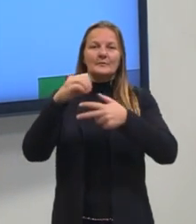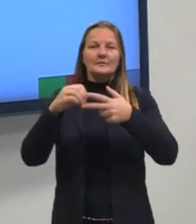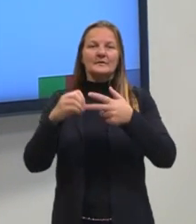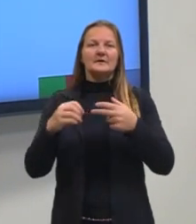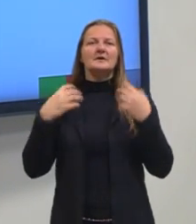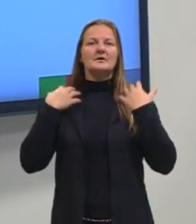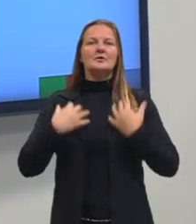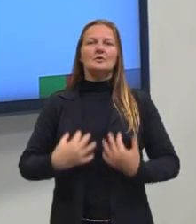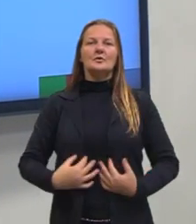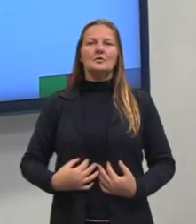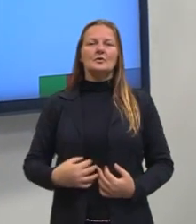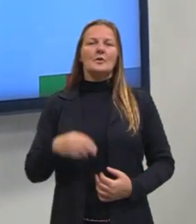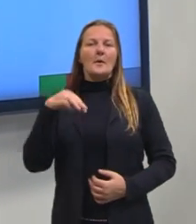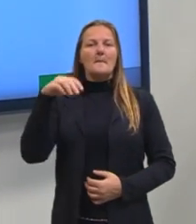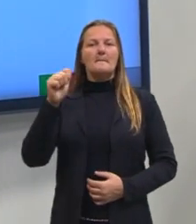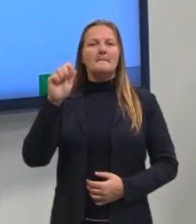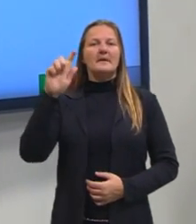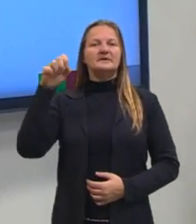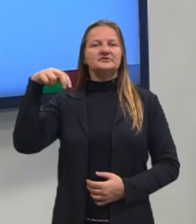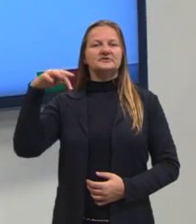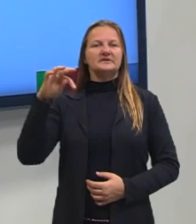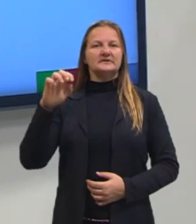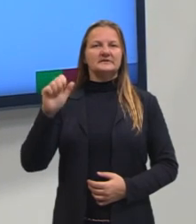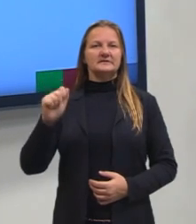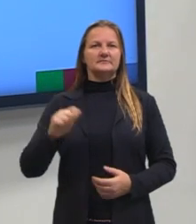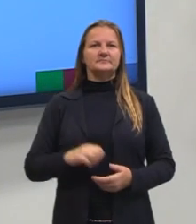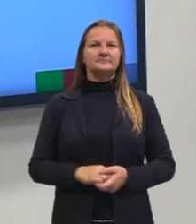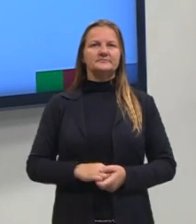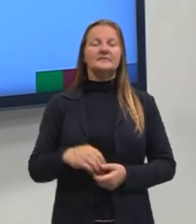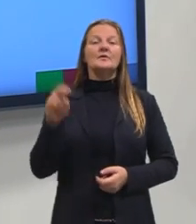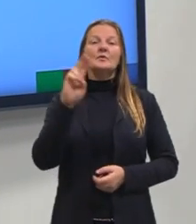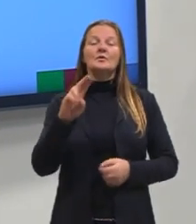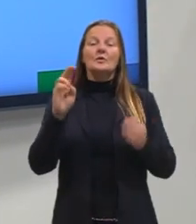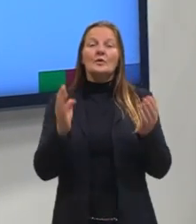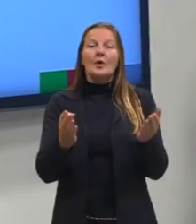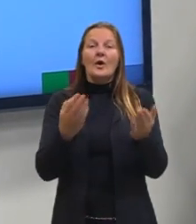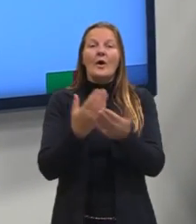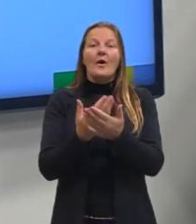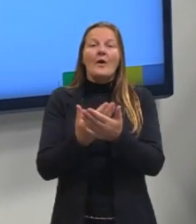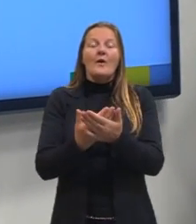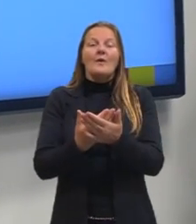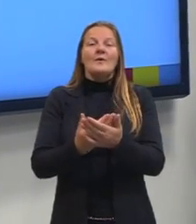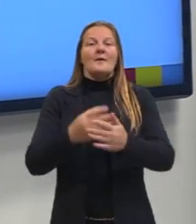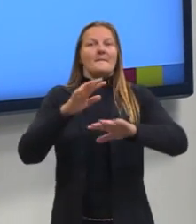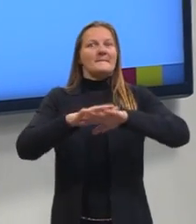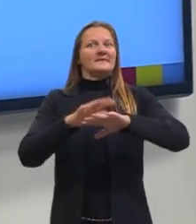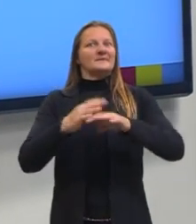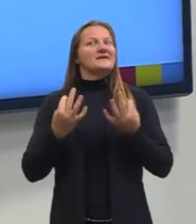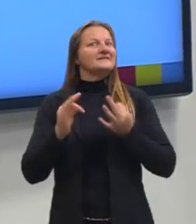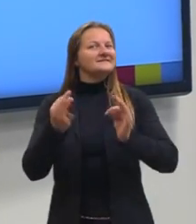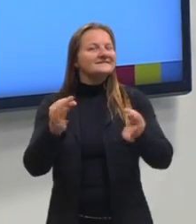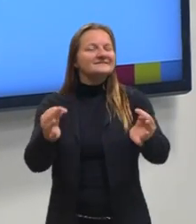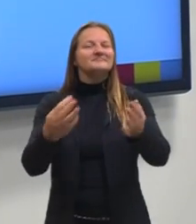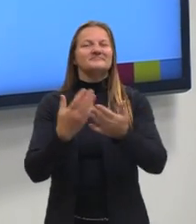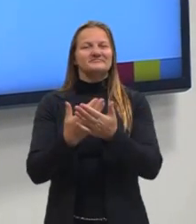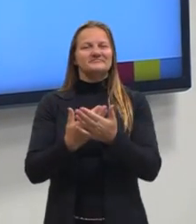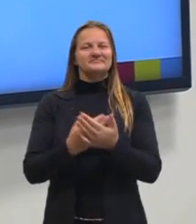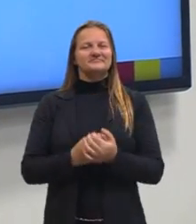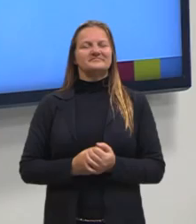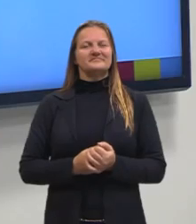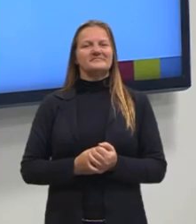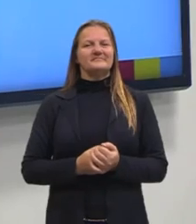também uma echarpe no tom Magenta nós estamos aqui hoje então para mais uma aula de matemática e suas Tecnologias